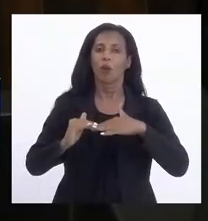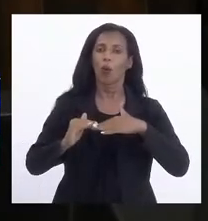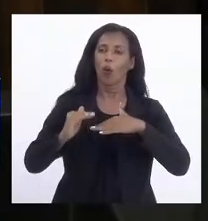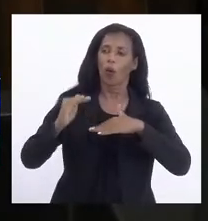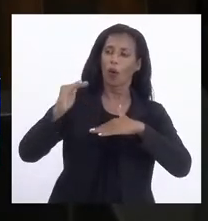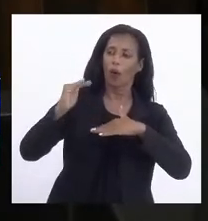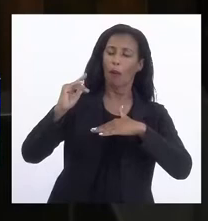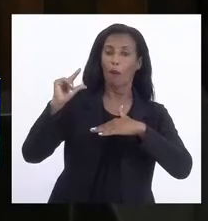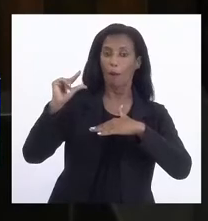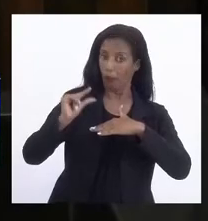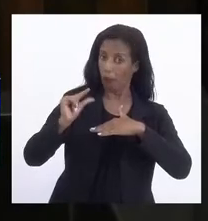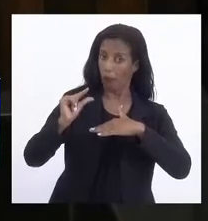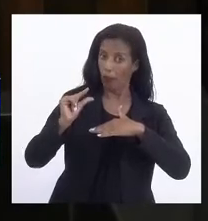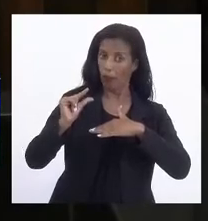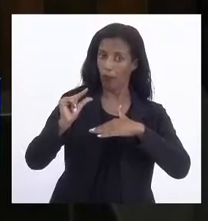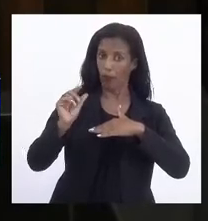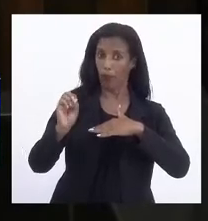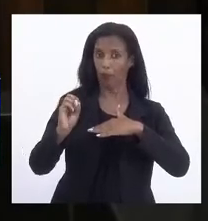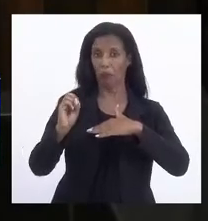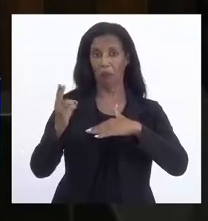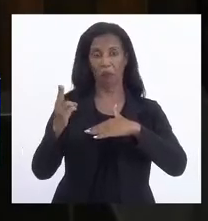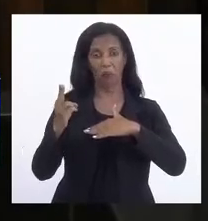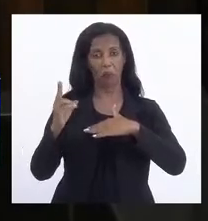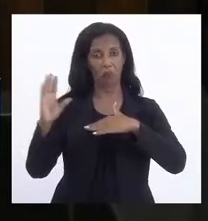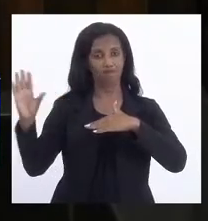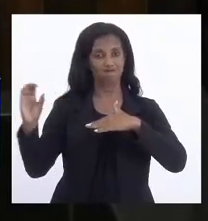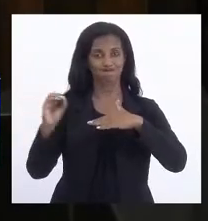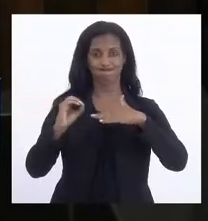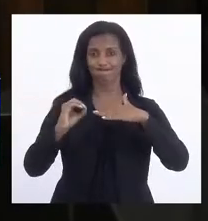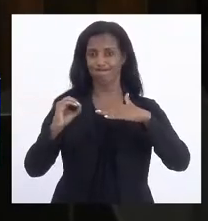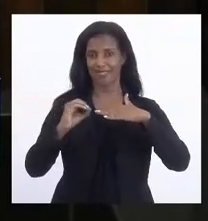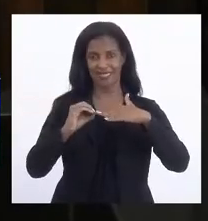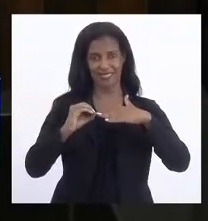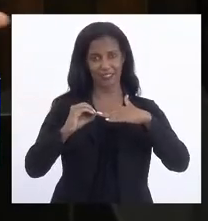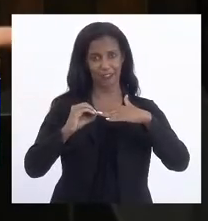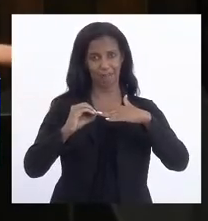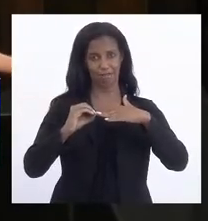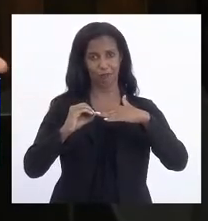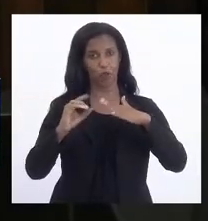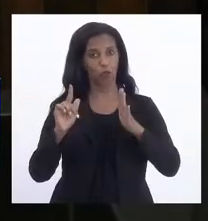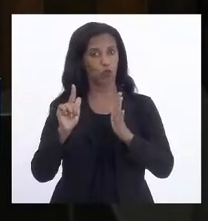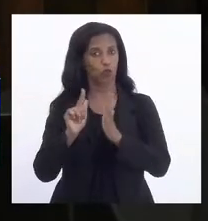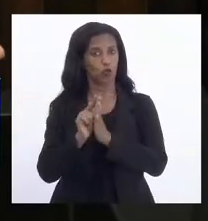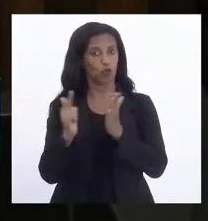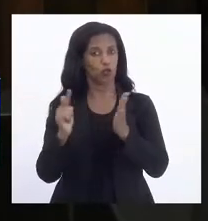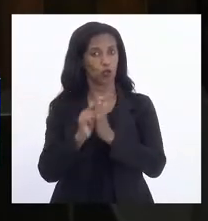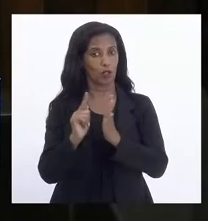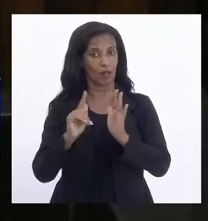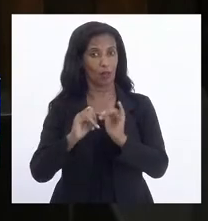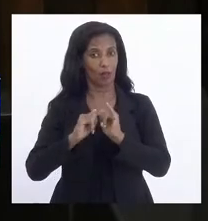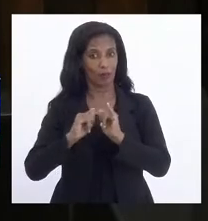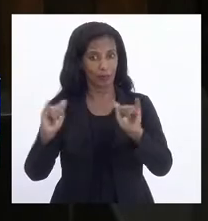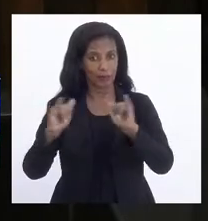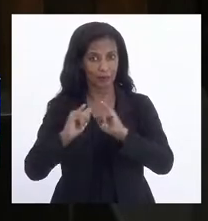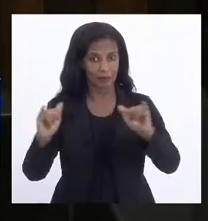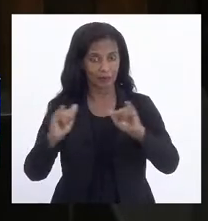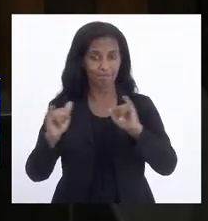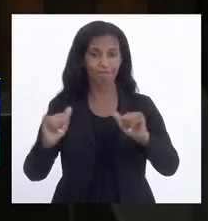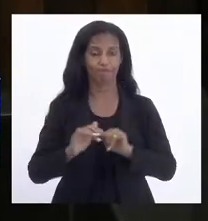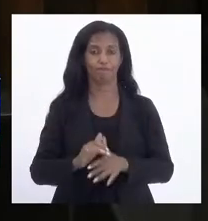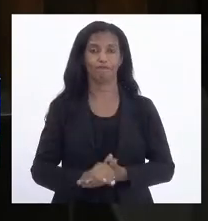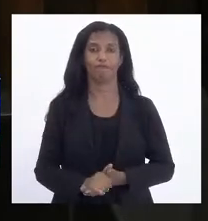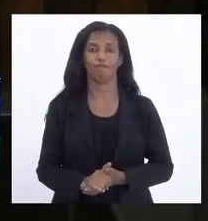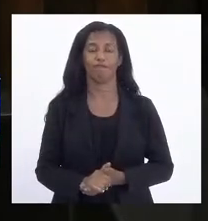pouco ou será negativo. Os jornais anunciam